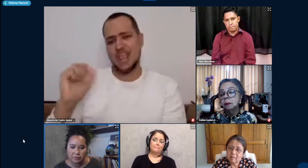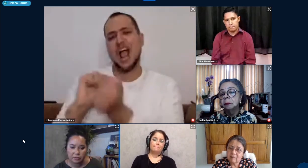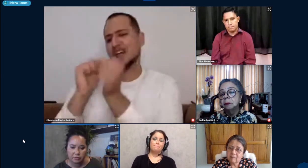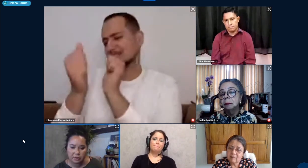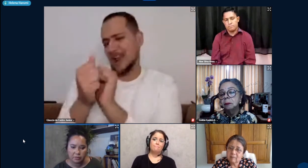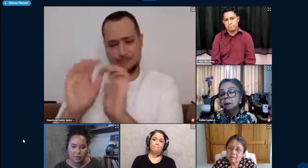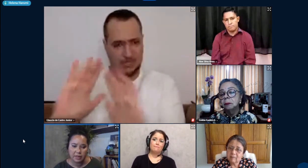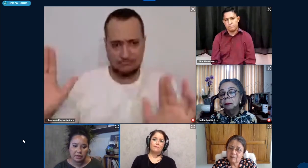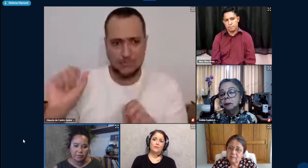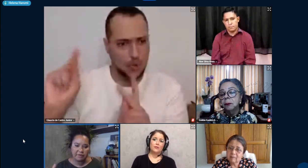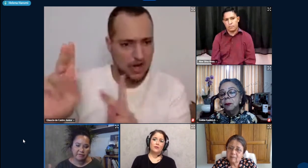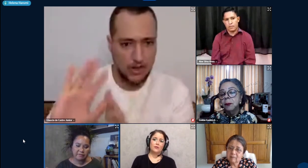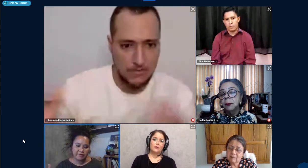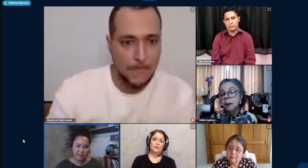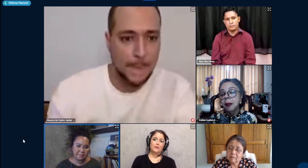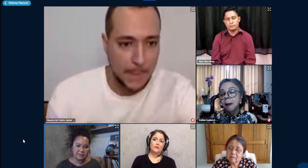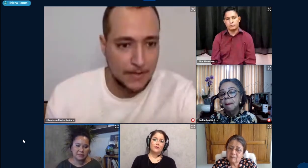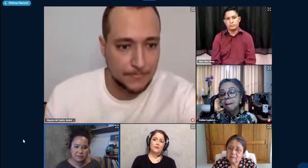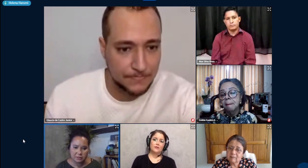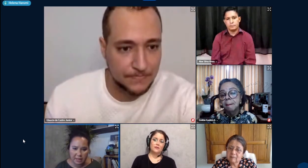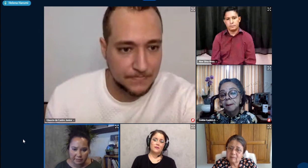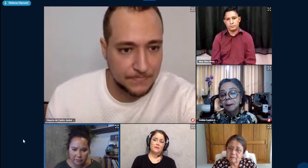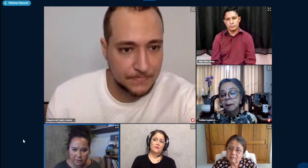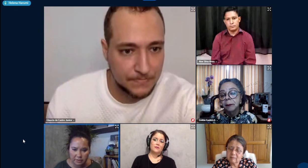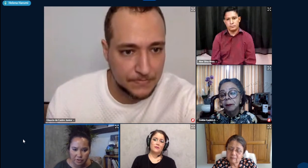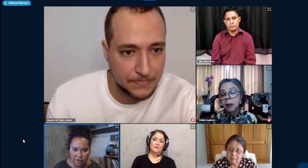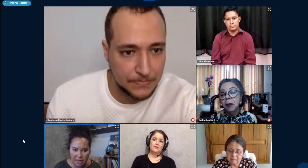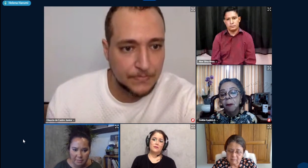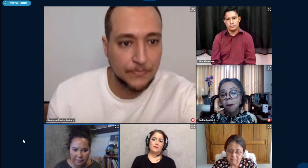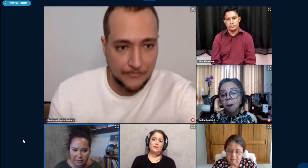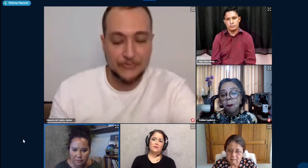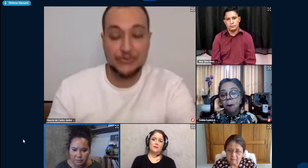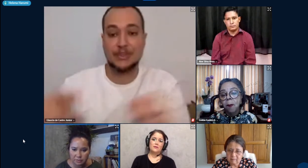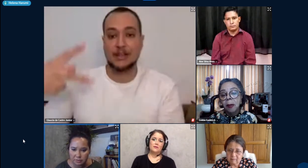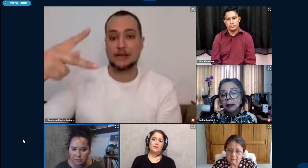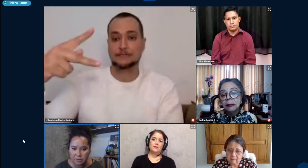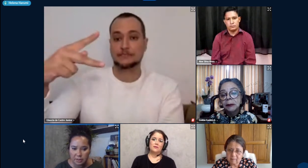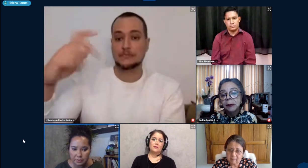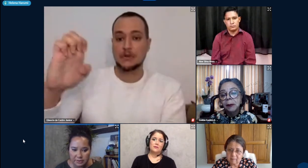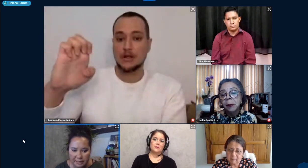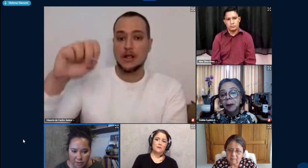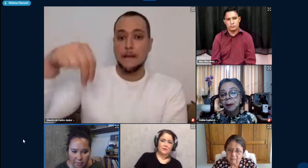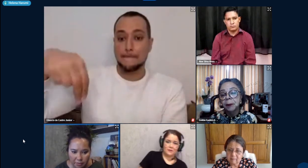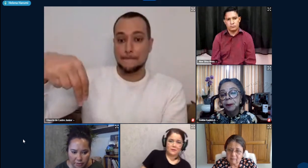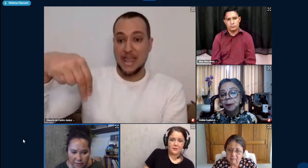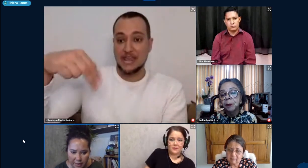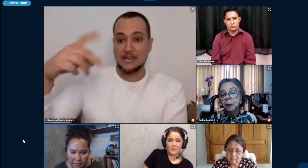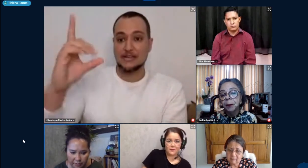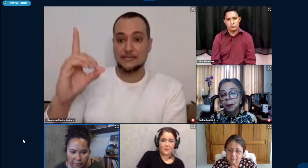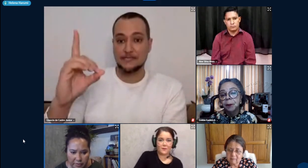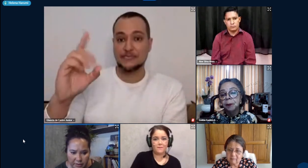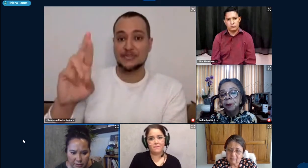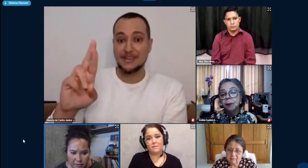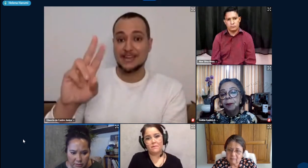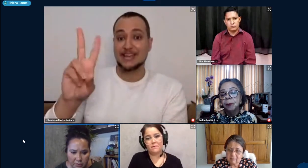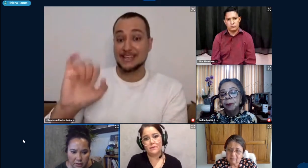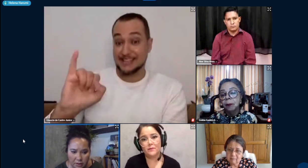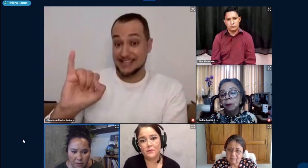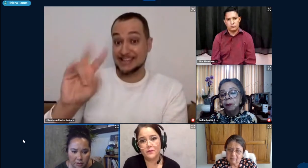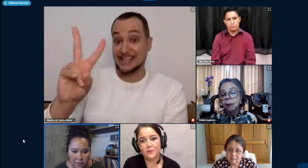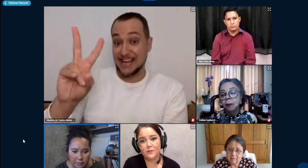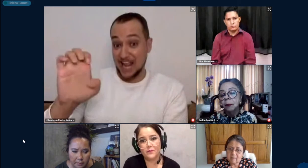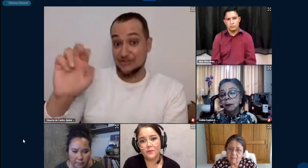sabe que quando a língua vai passando, né, evoluindo, a gente acaba ficando escolhendo por usar só a mão que está